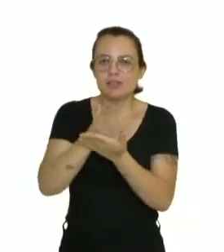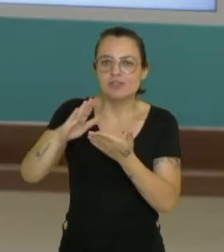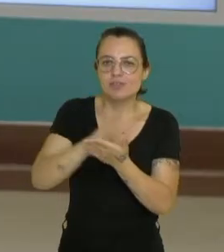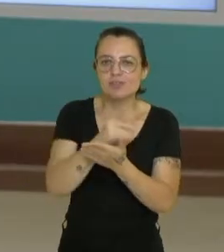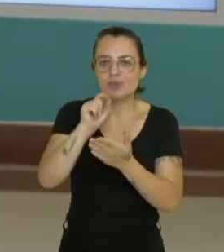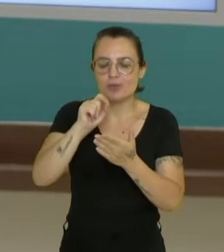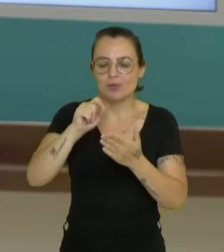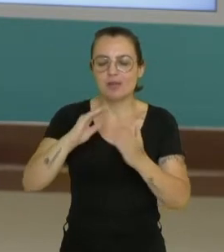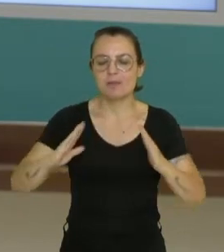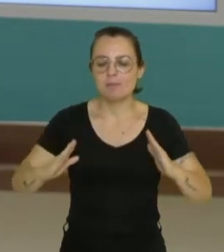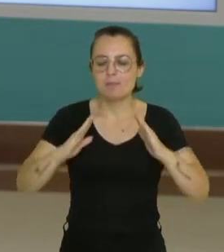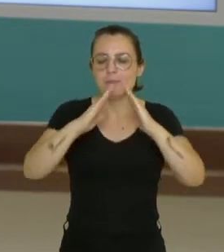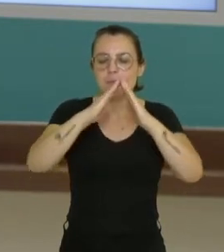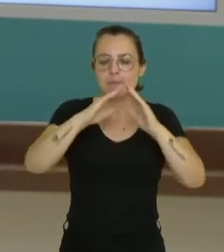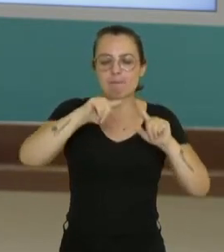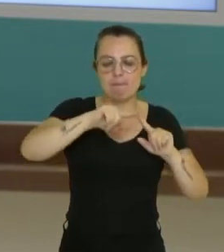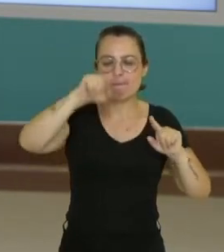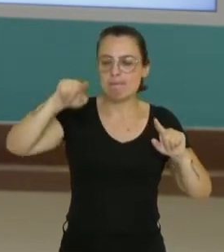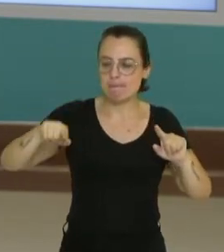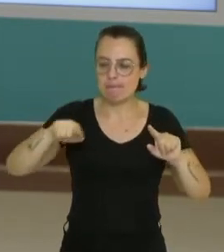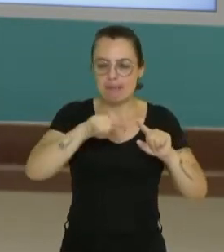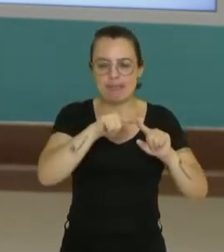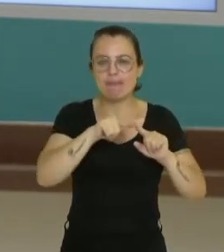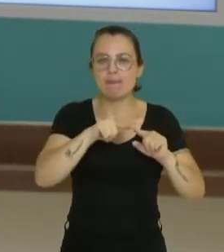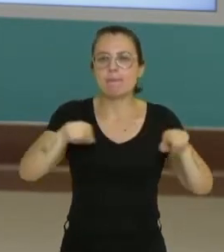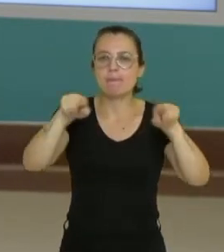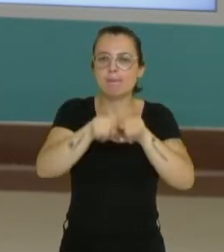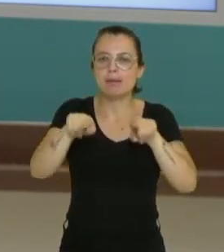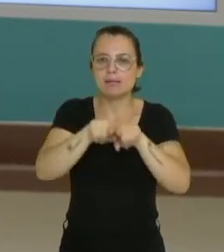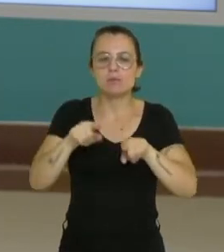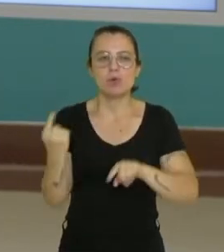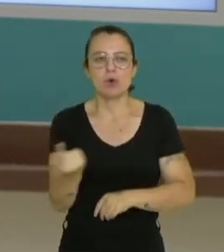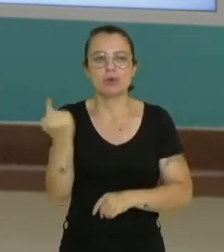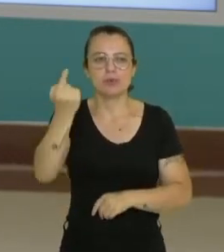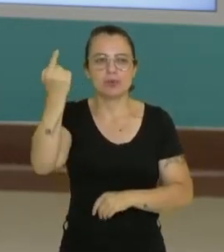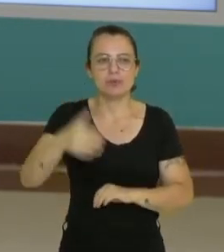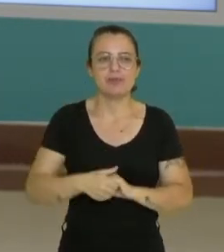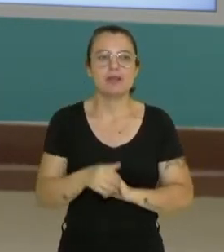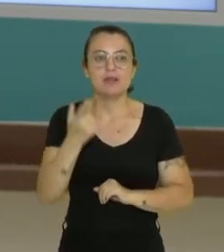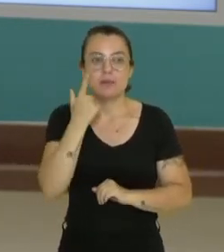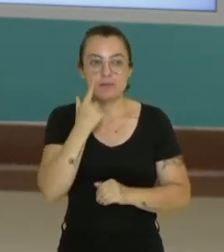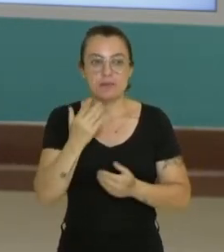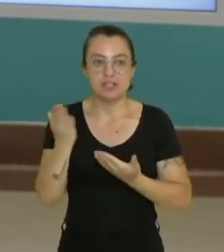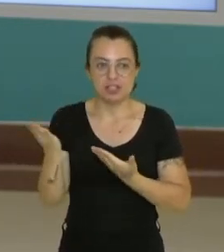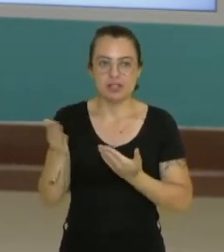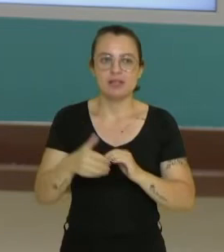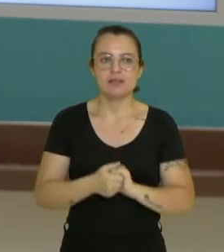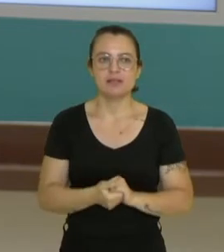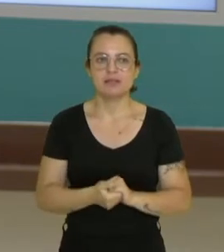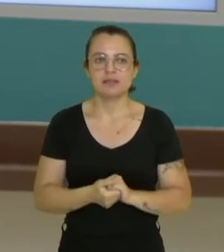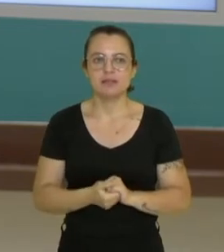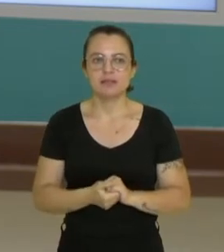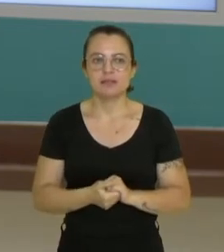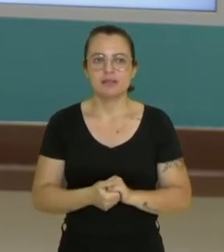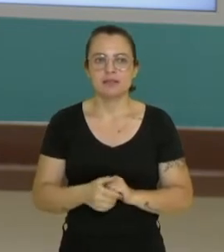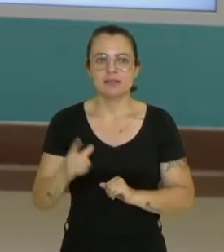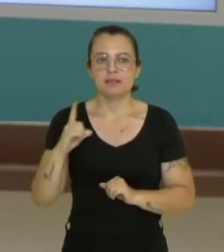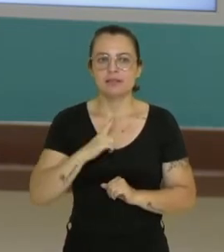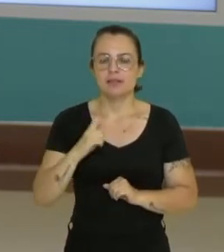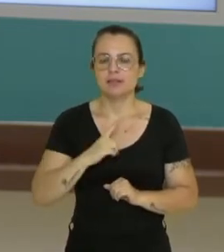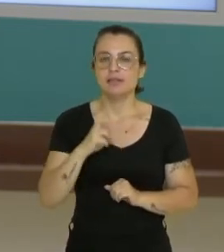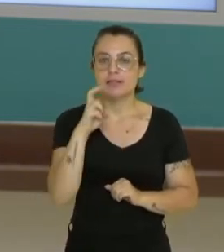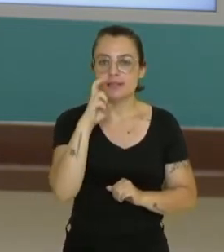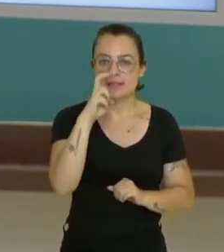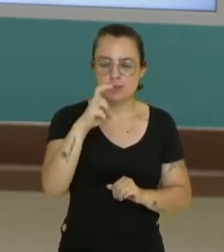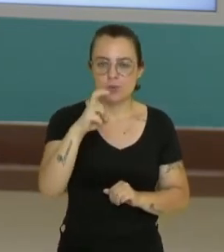pirâmides triangulares de mesma altura. Então vejam aqui, aqui eu tenho um lado, 2, 3, 4,